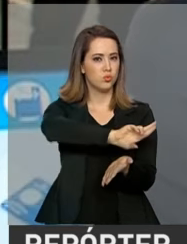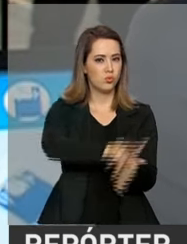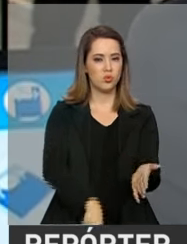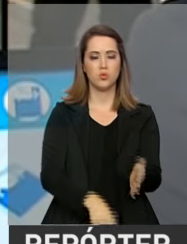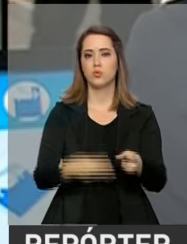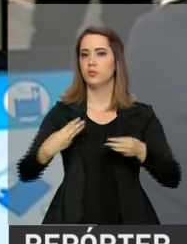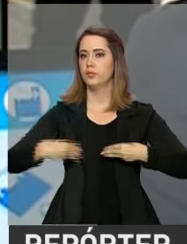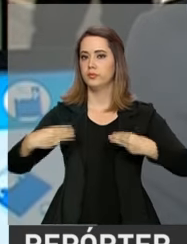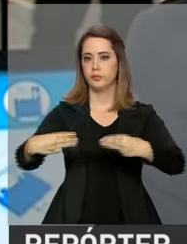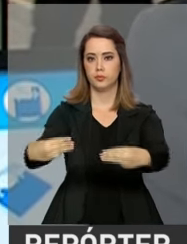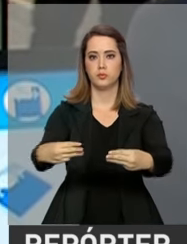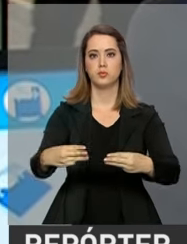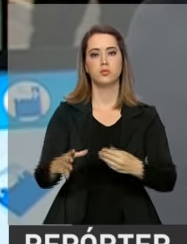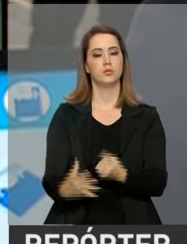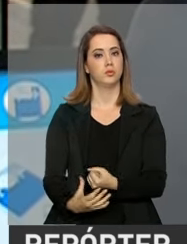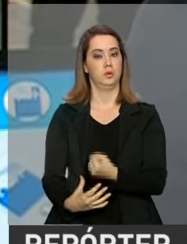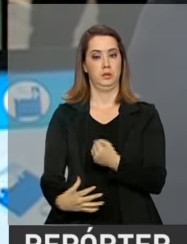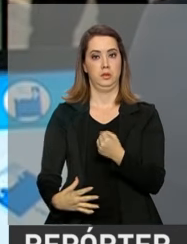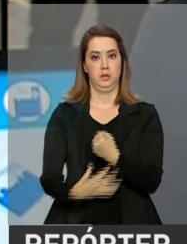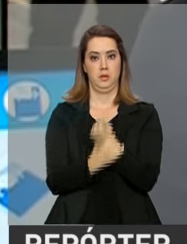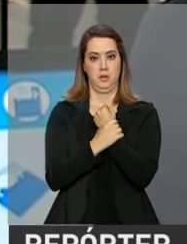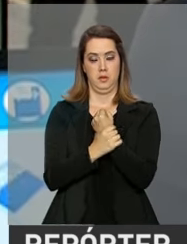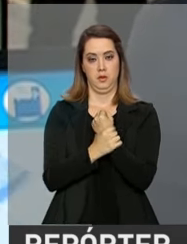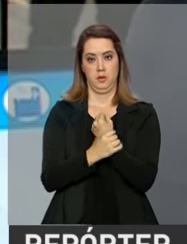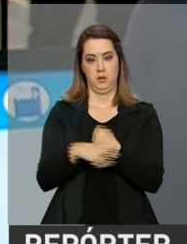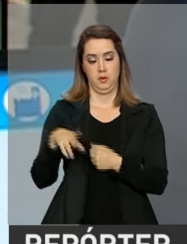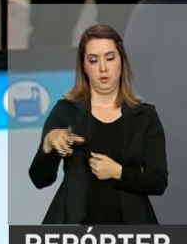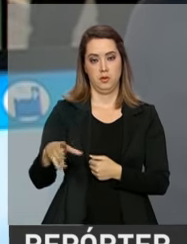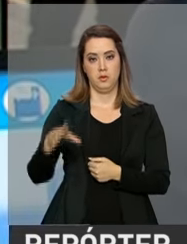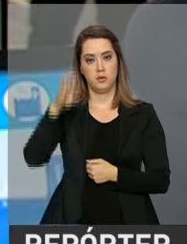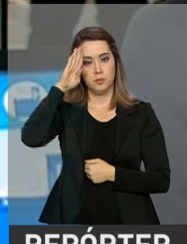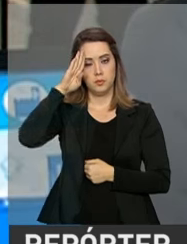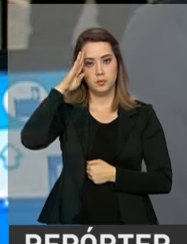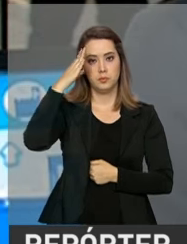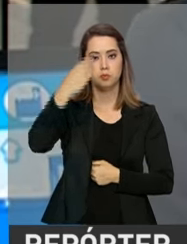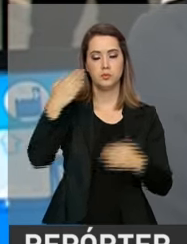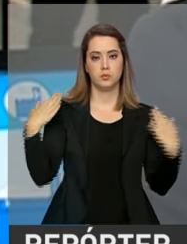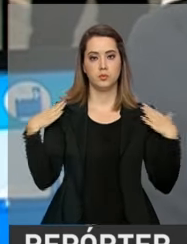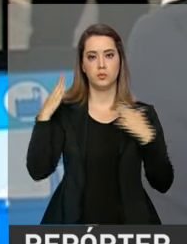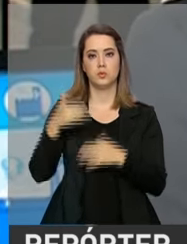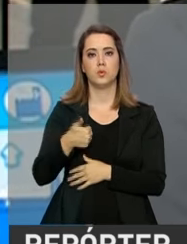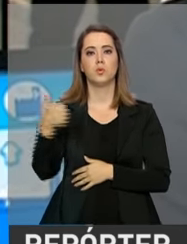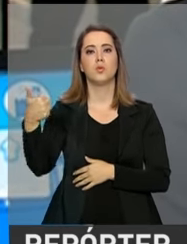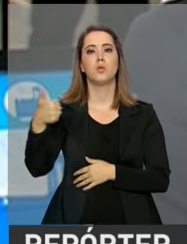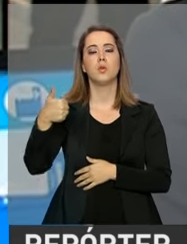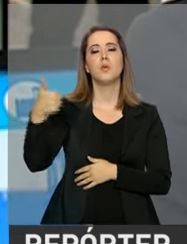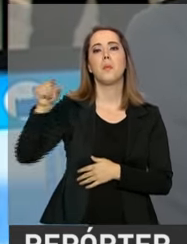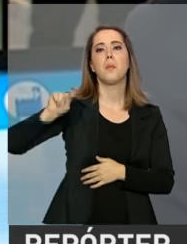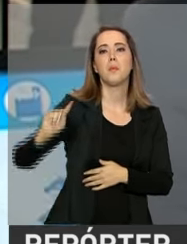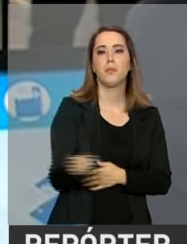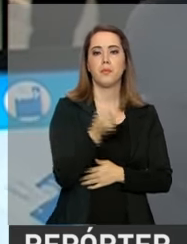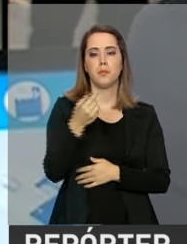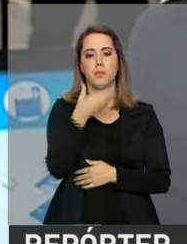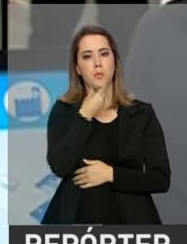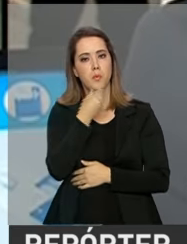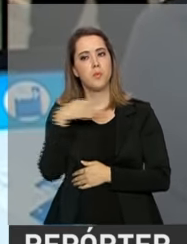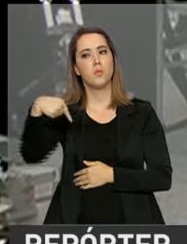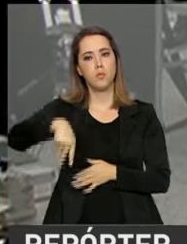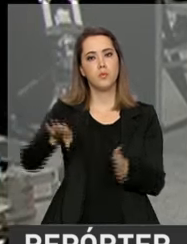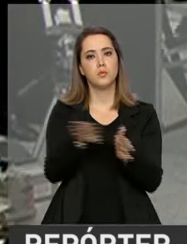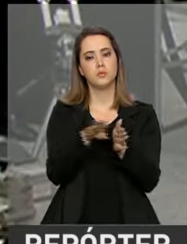às forças armadas que nos deram toda a logística para trazer em dois dias mil homens no rio de janeiro e